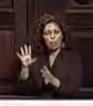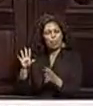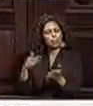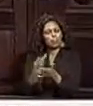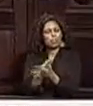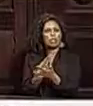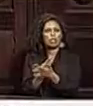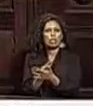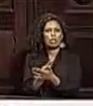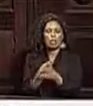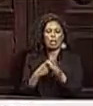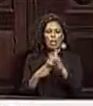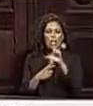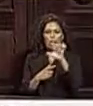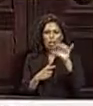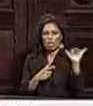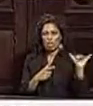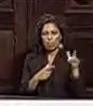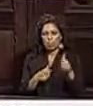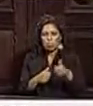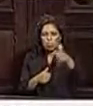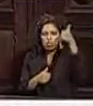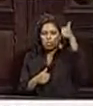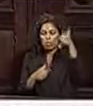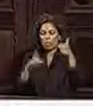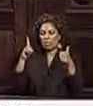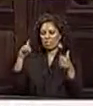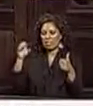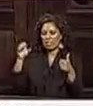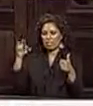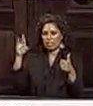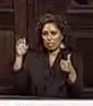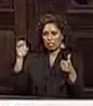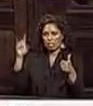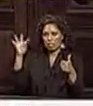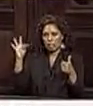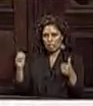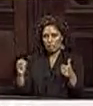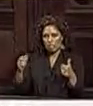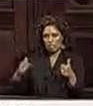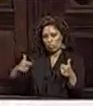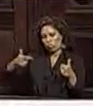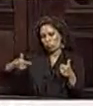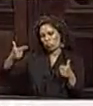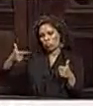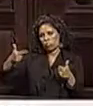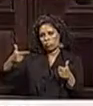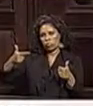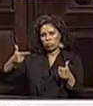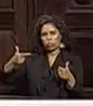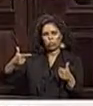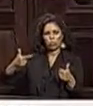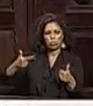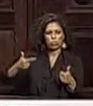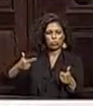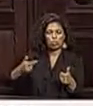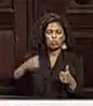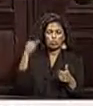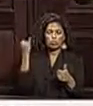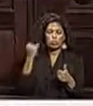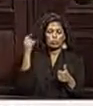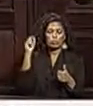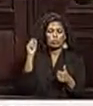esta Assembleia Legislativa tem que começar, desde já, a trabalhar a elaboração de uma